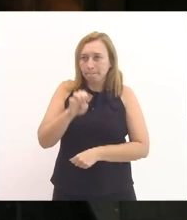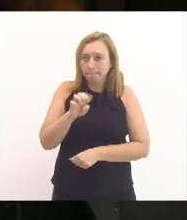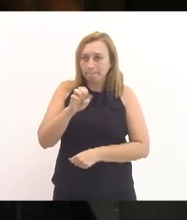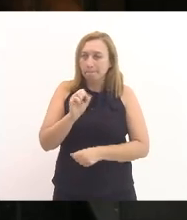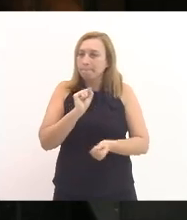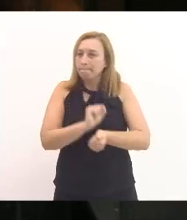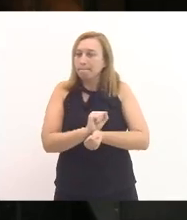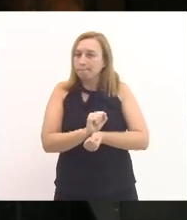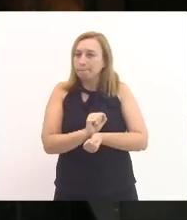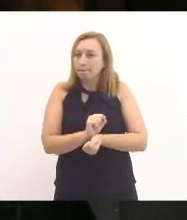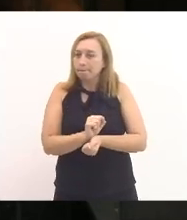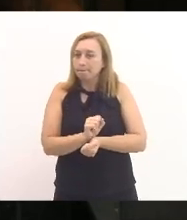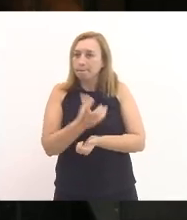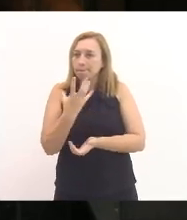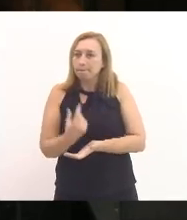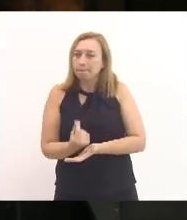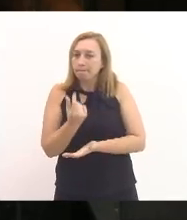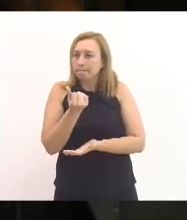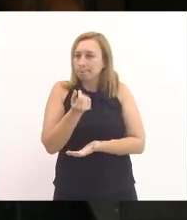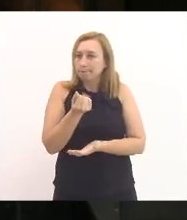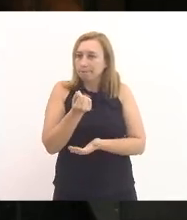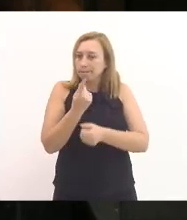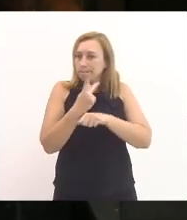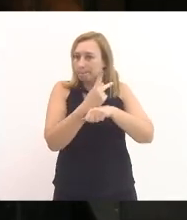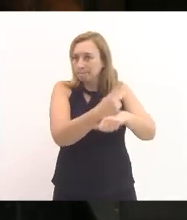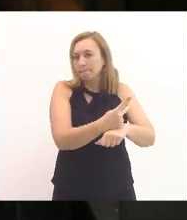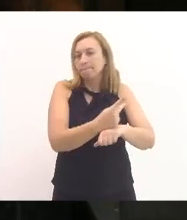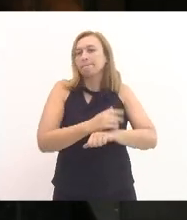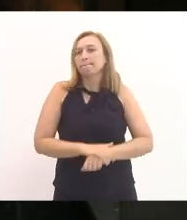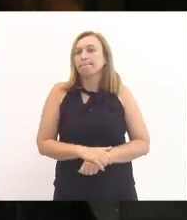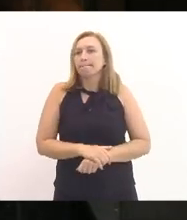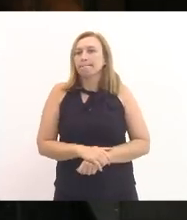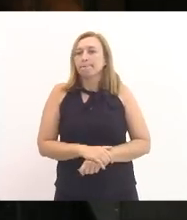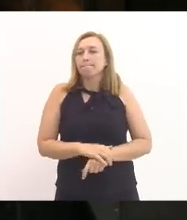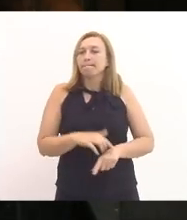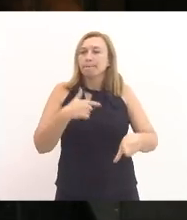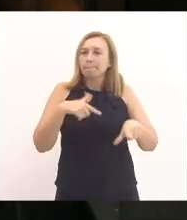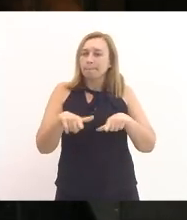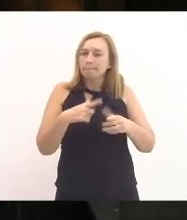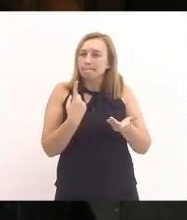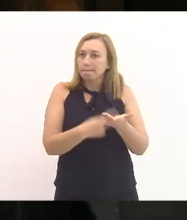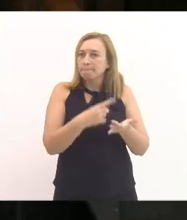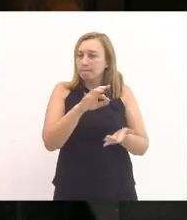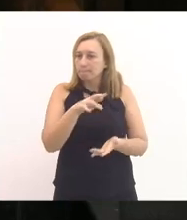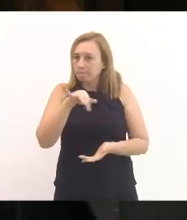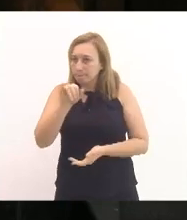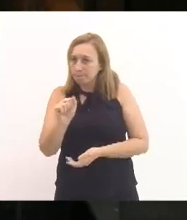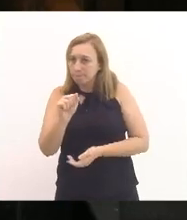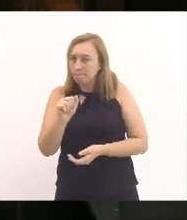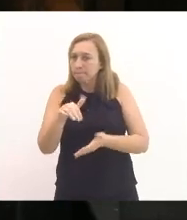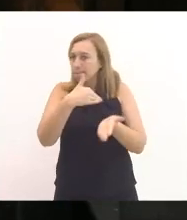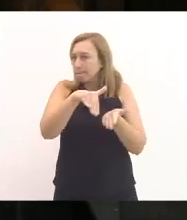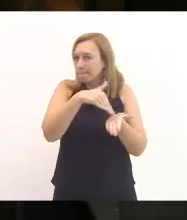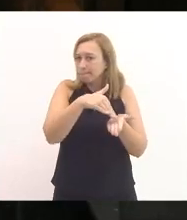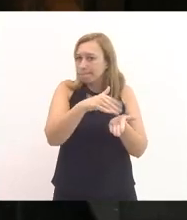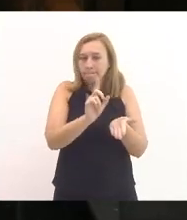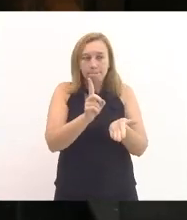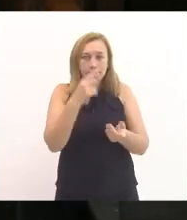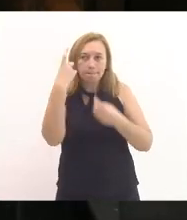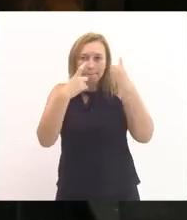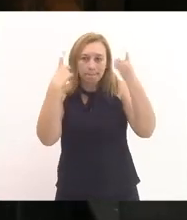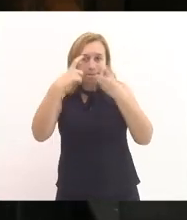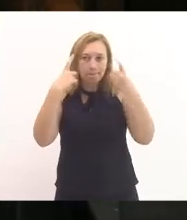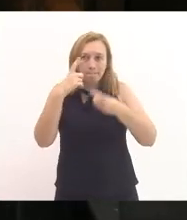pararam de ganhar gratificação que ganhavam pelo fato de exercerem o abono Correria então é Secretaria ela não está